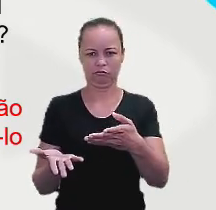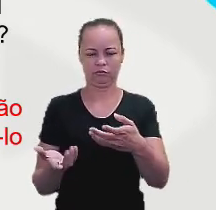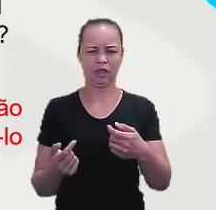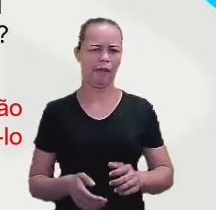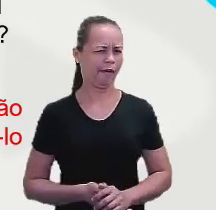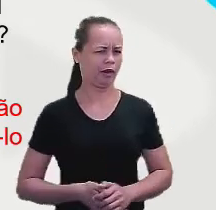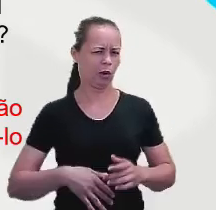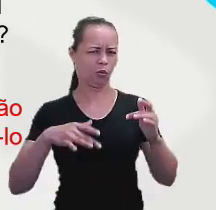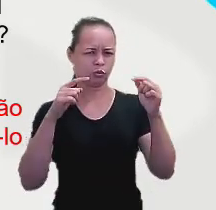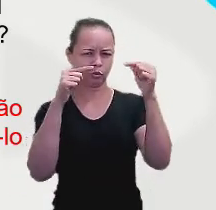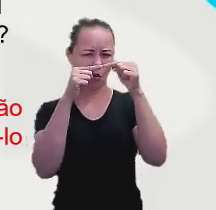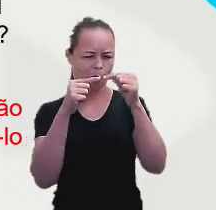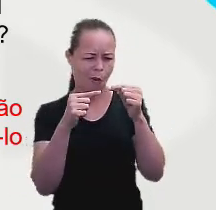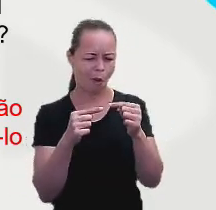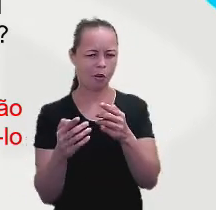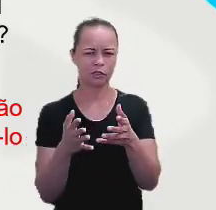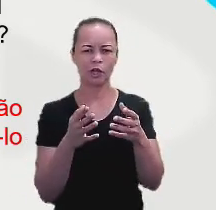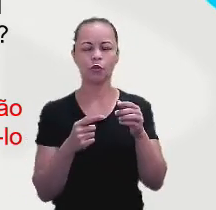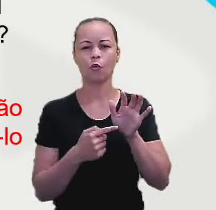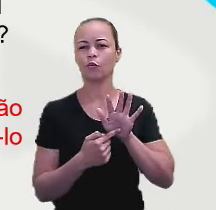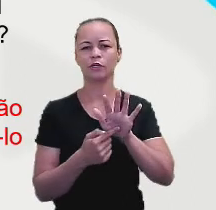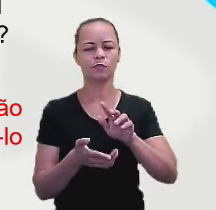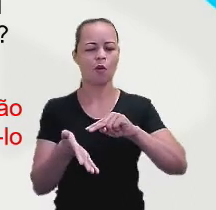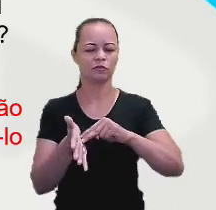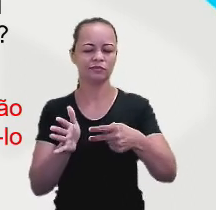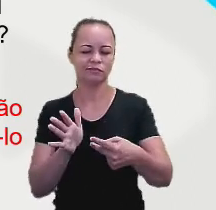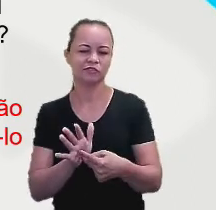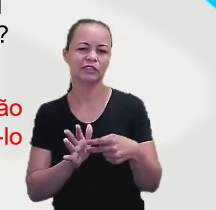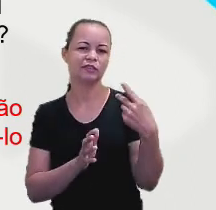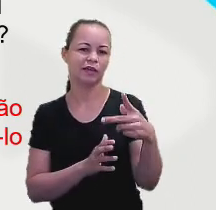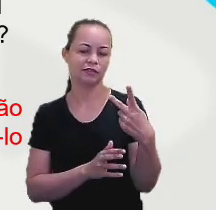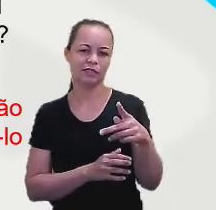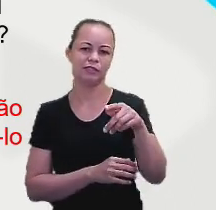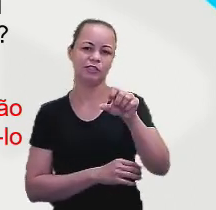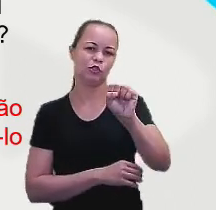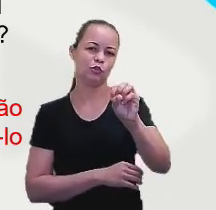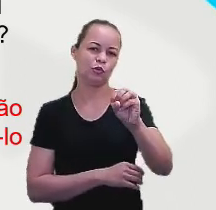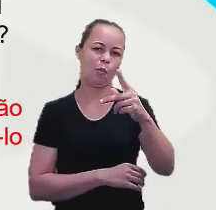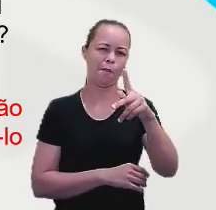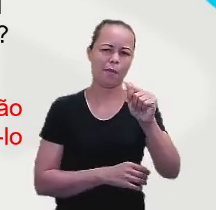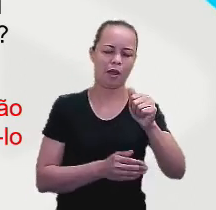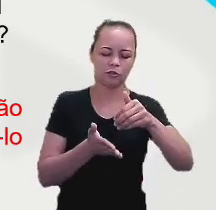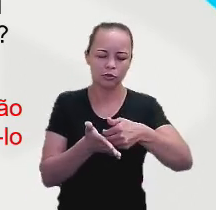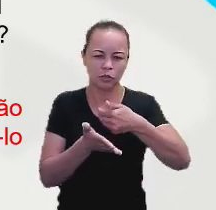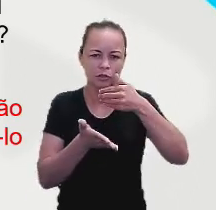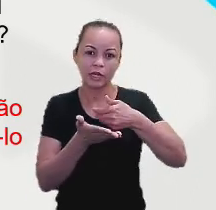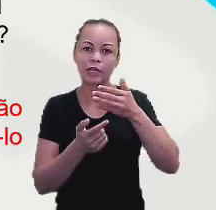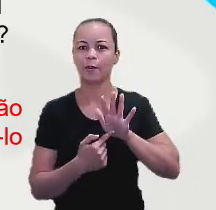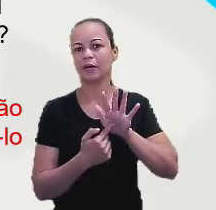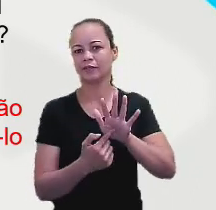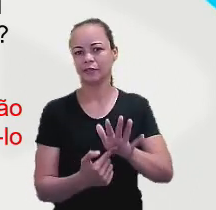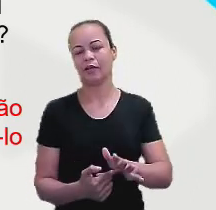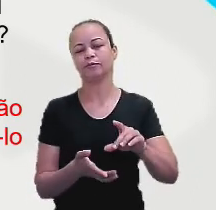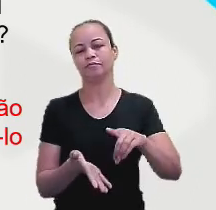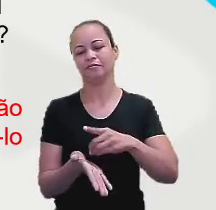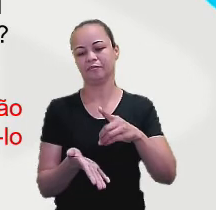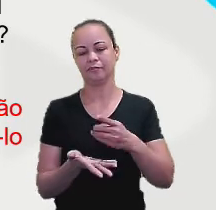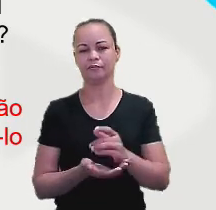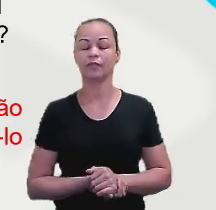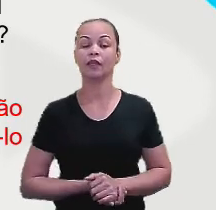com o que traz aí, com o significado desse verbete sopa, né, apresentado pelo dicionário. Por quê?